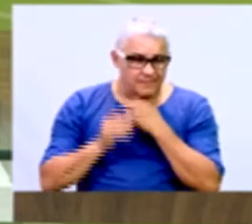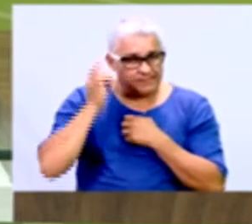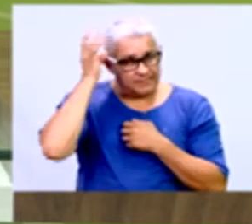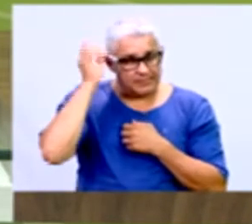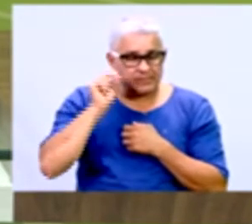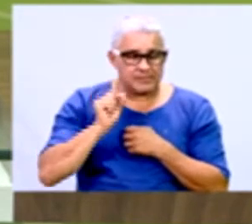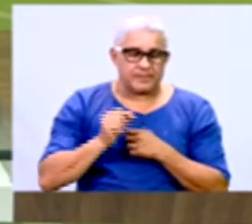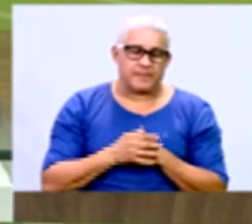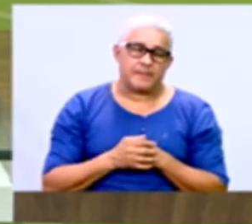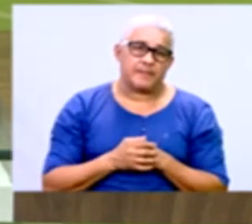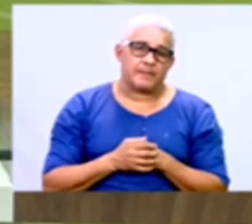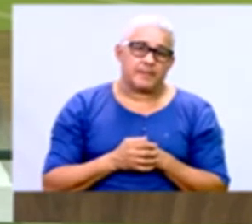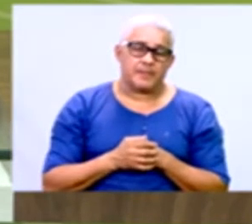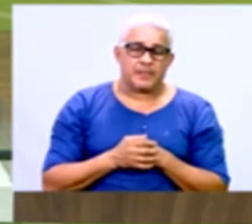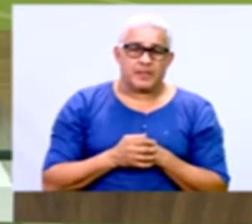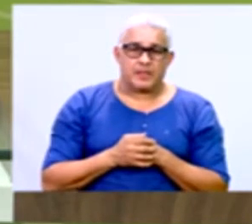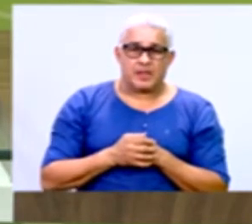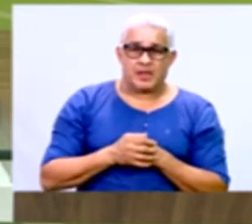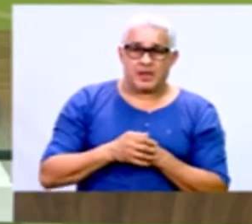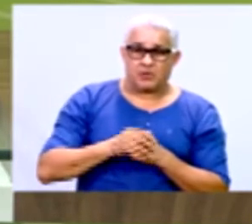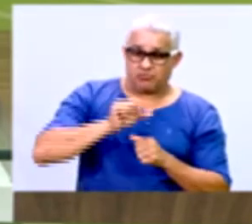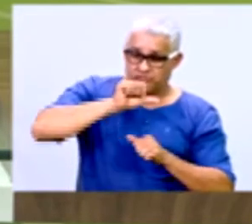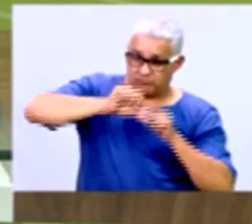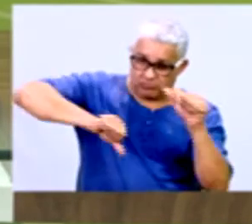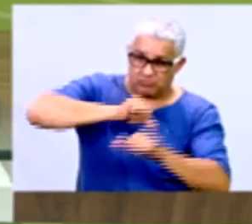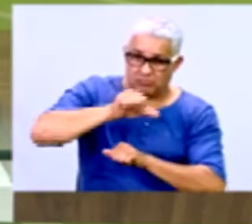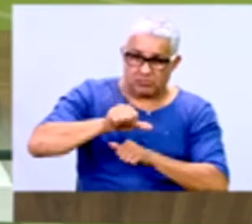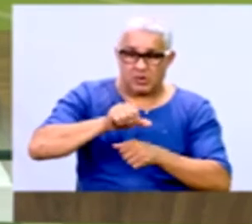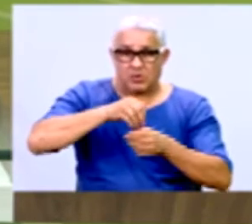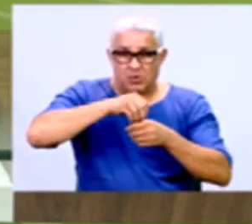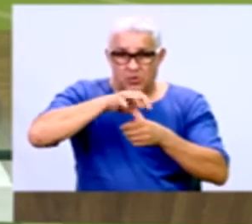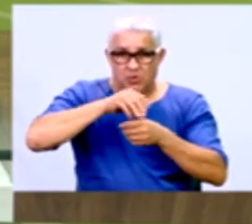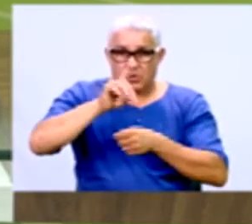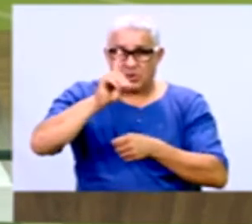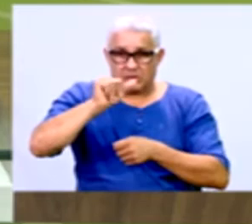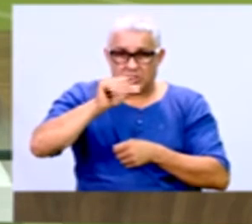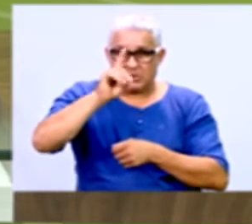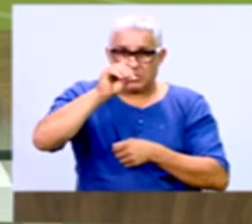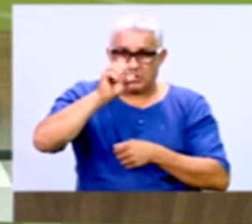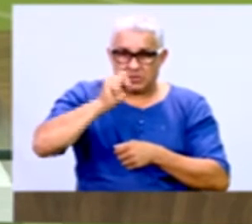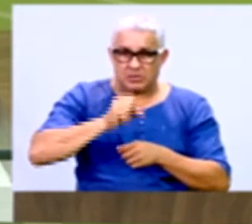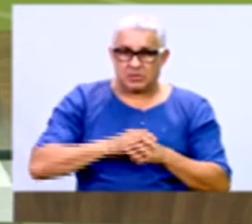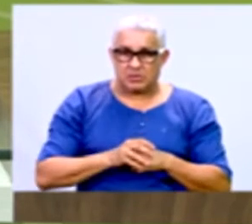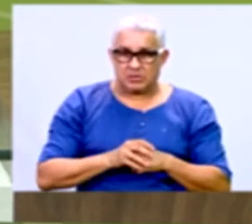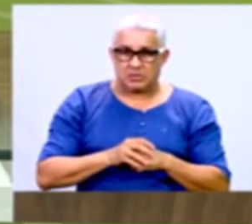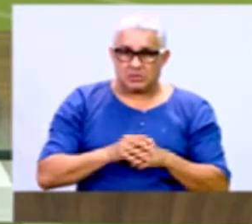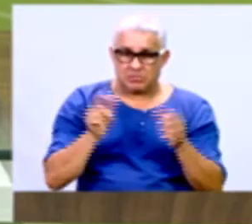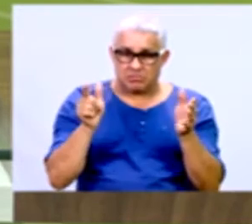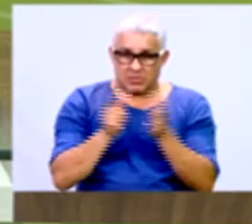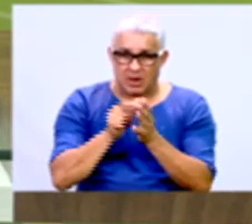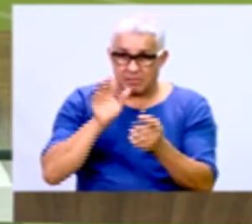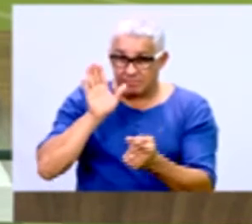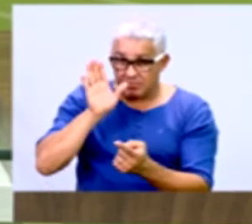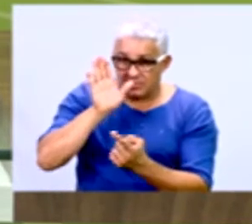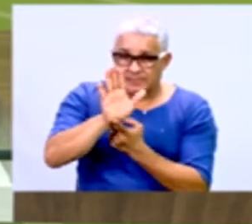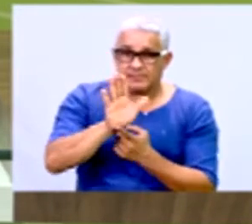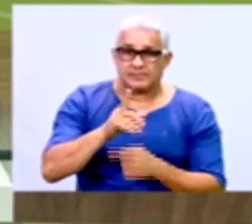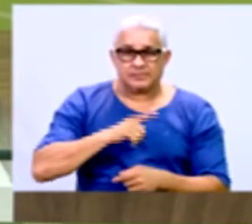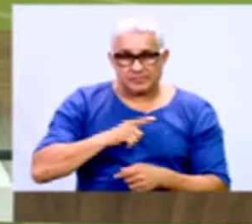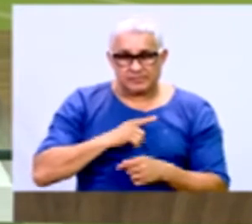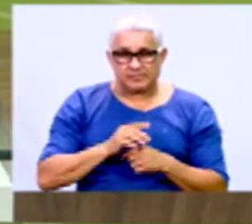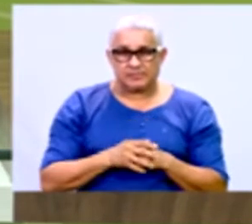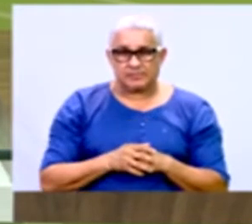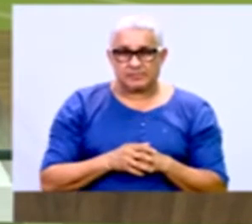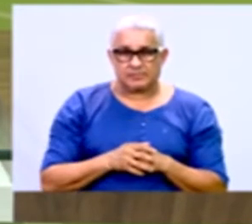facilita, vamos dizer, a conversão desses conteúdos de dados na página que vai apresentá-los, né? A gente tem